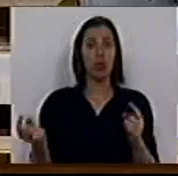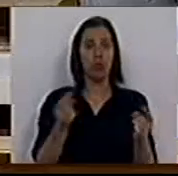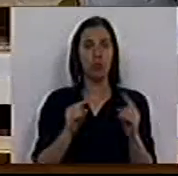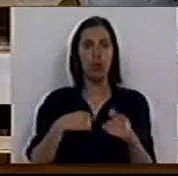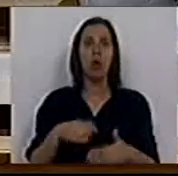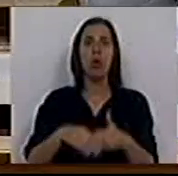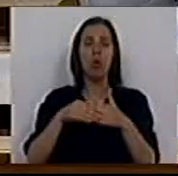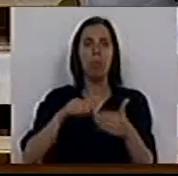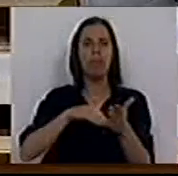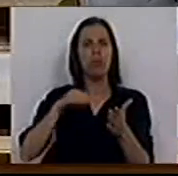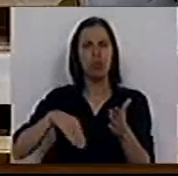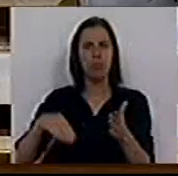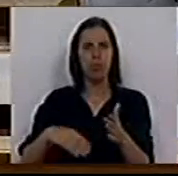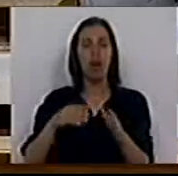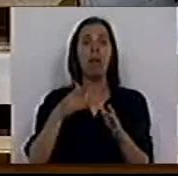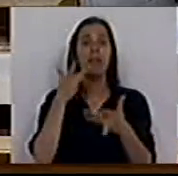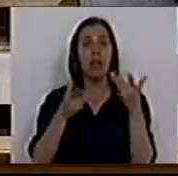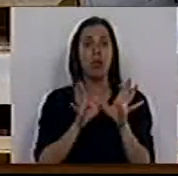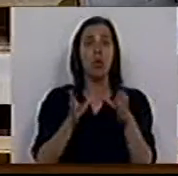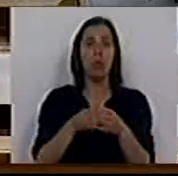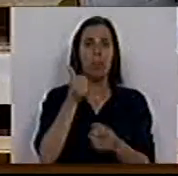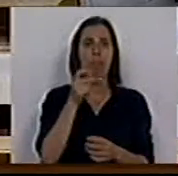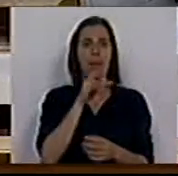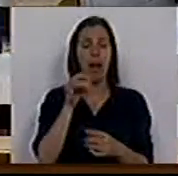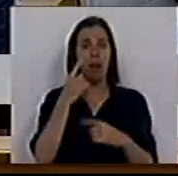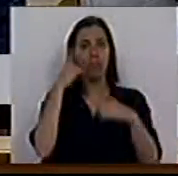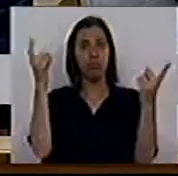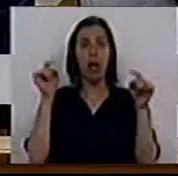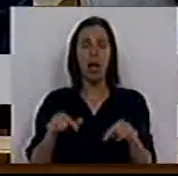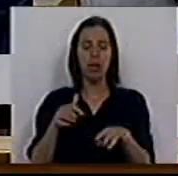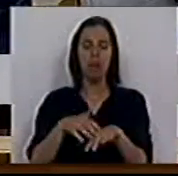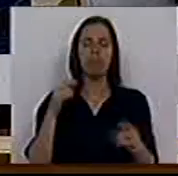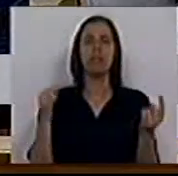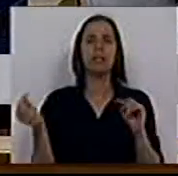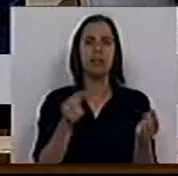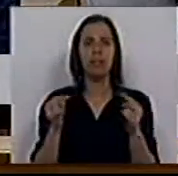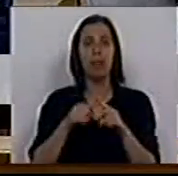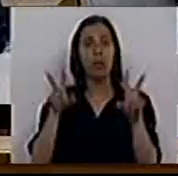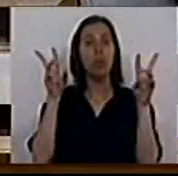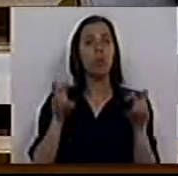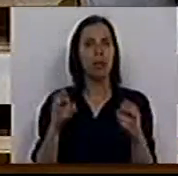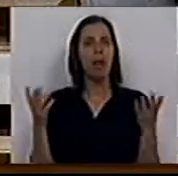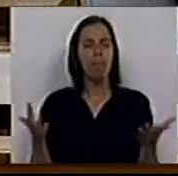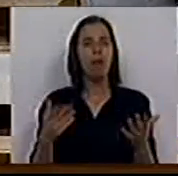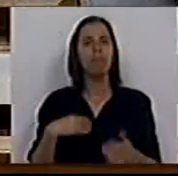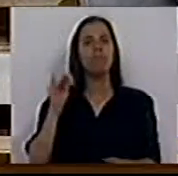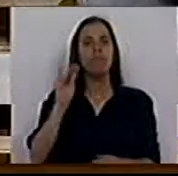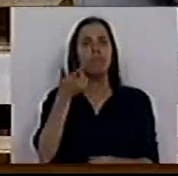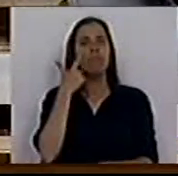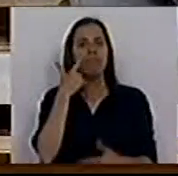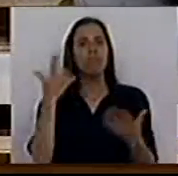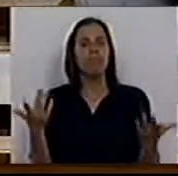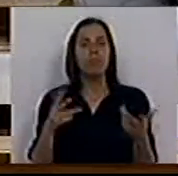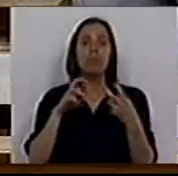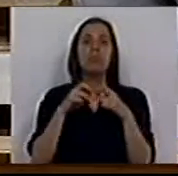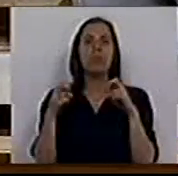e cumprimento os peticionários e a barraca por fazerem com que aqui no plenário se debata este tema, chama a atenção